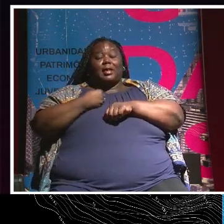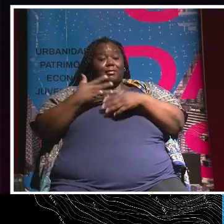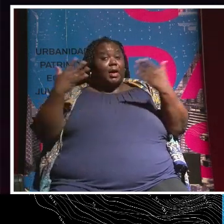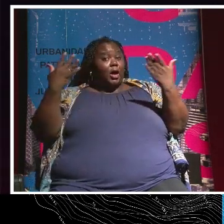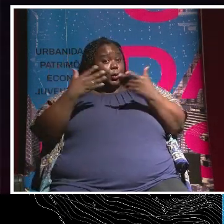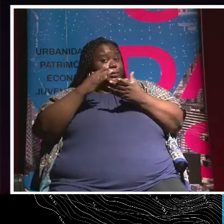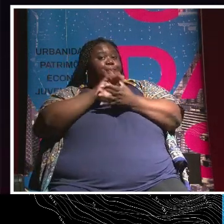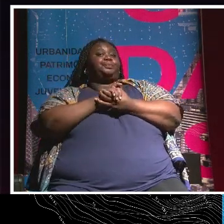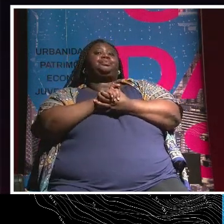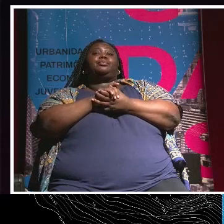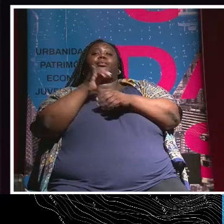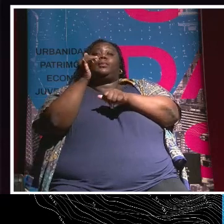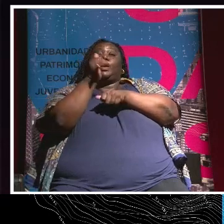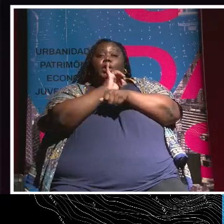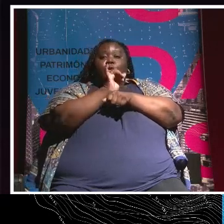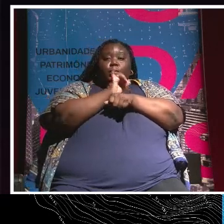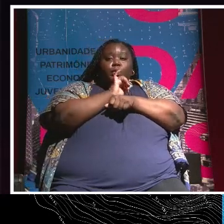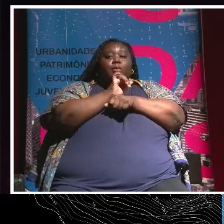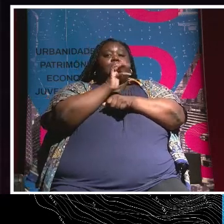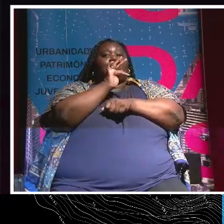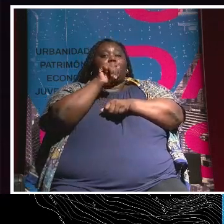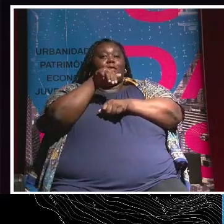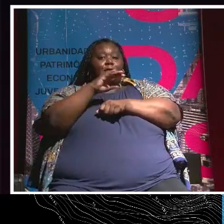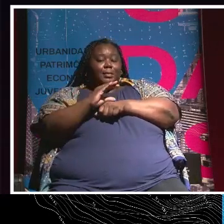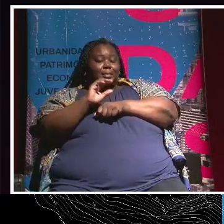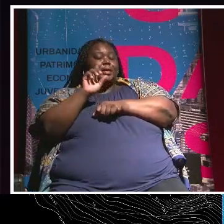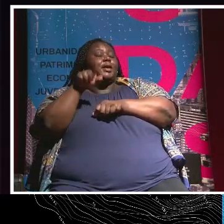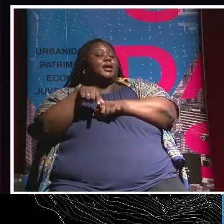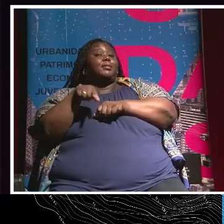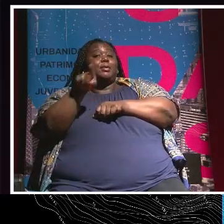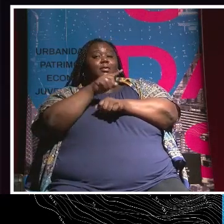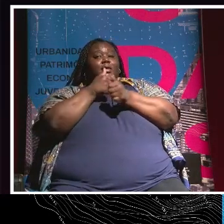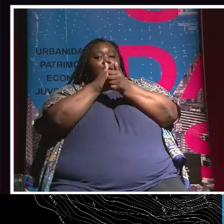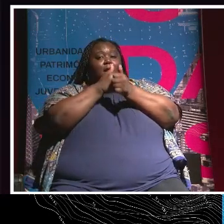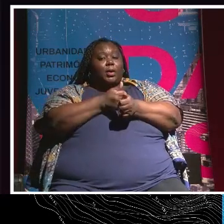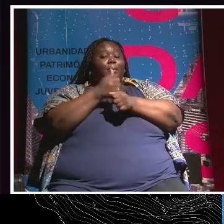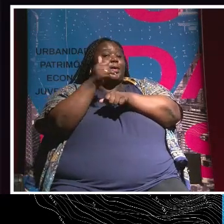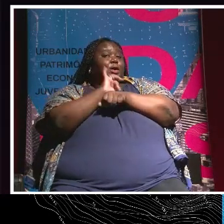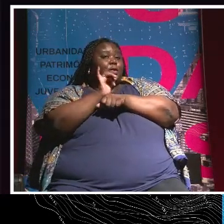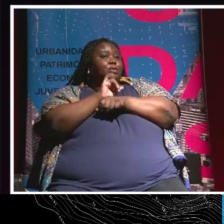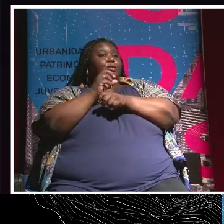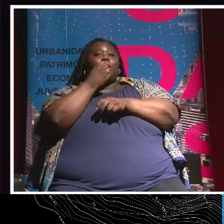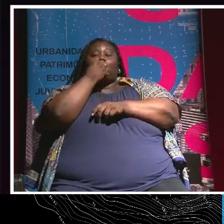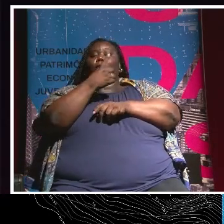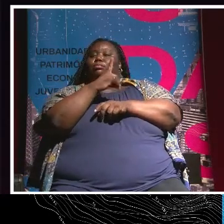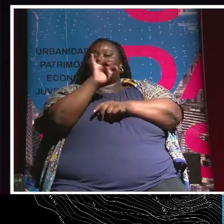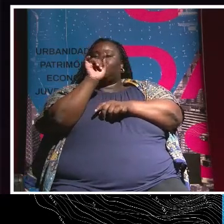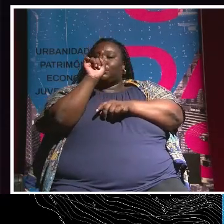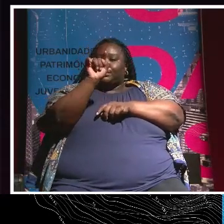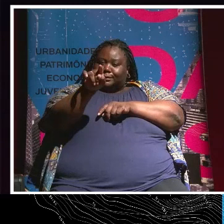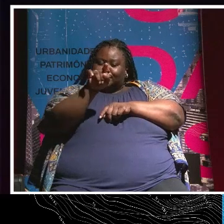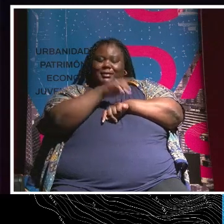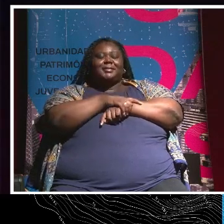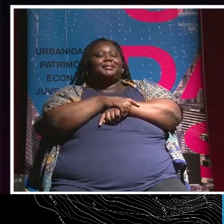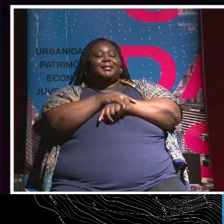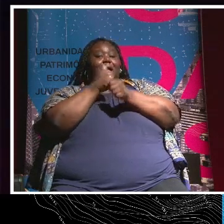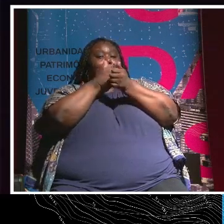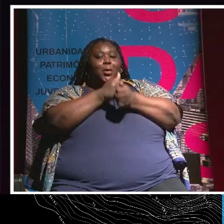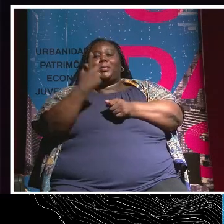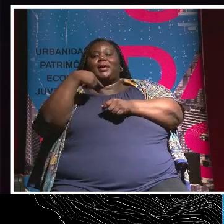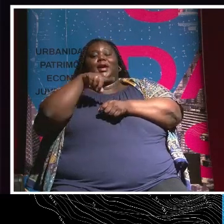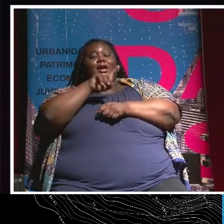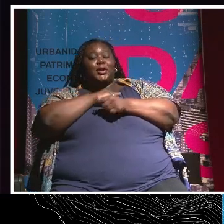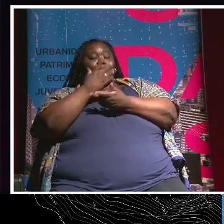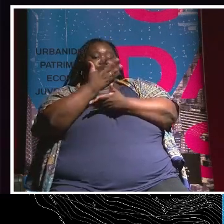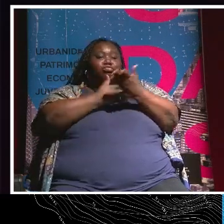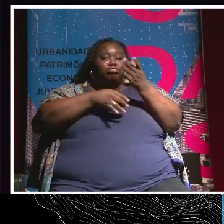vivo no YouTube da Fundação Municipal de Cultura, para você que está acompanhando online. Bom dia para você também, tá bom? Acompanha a gente aí,